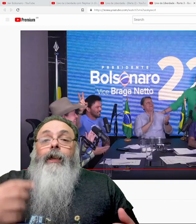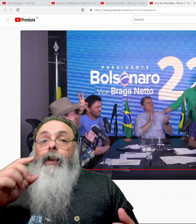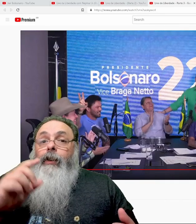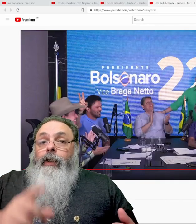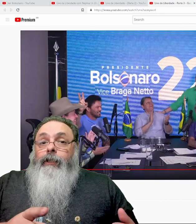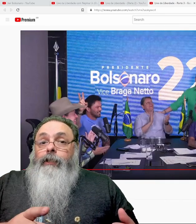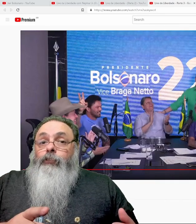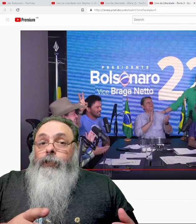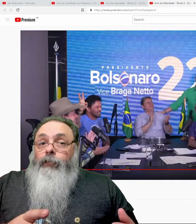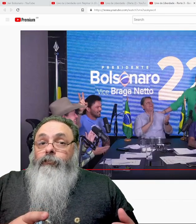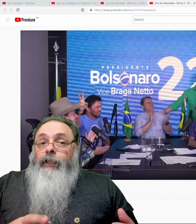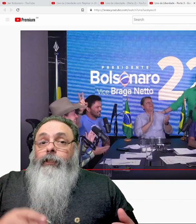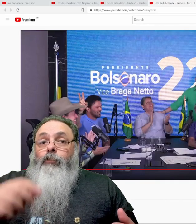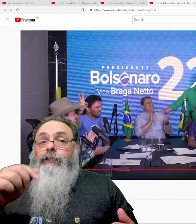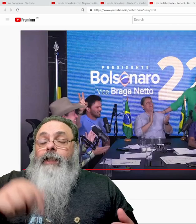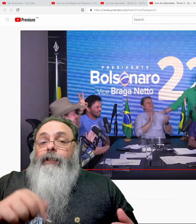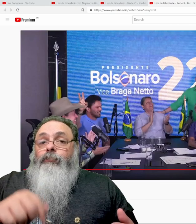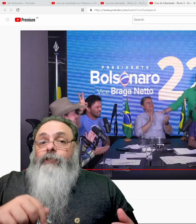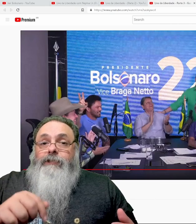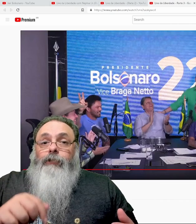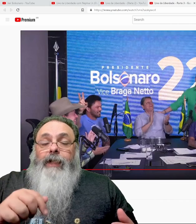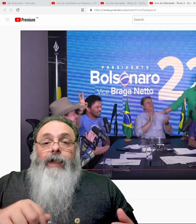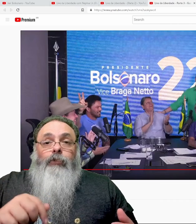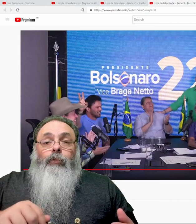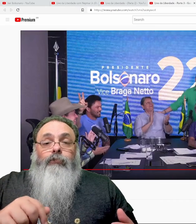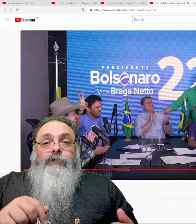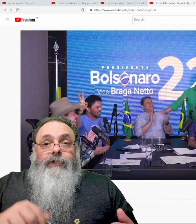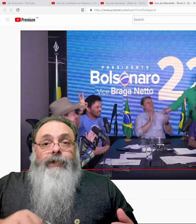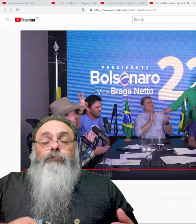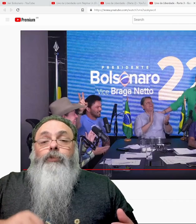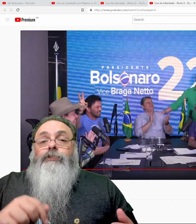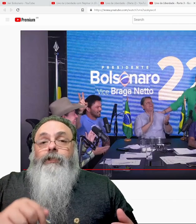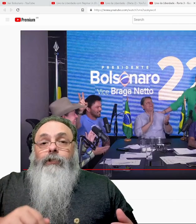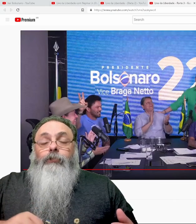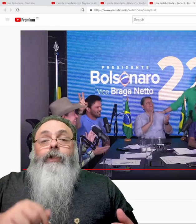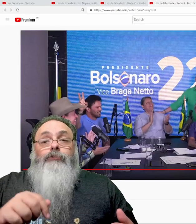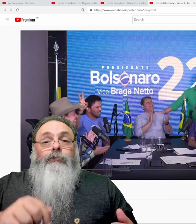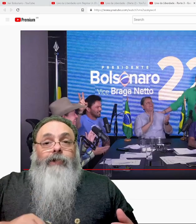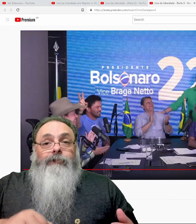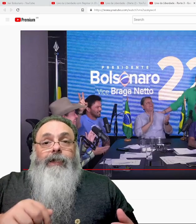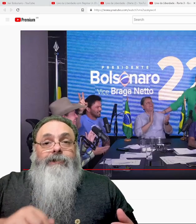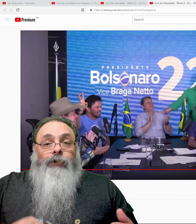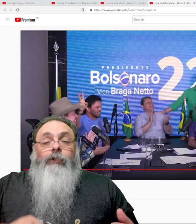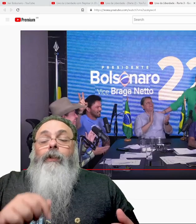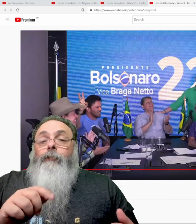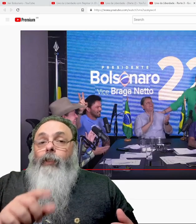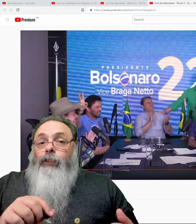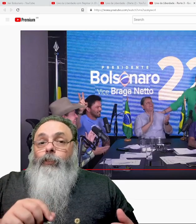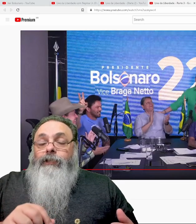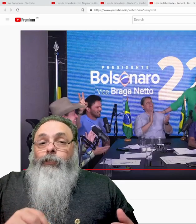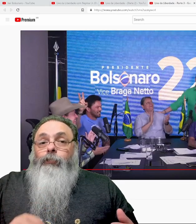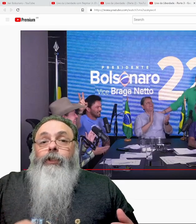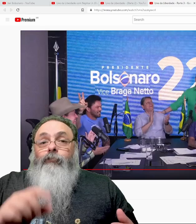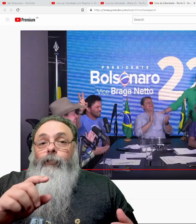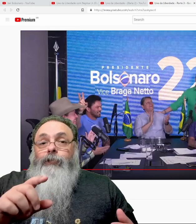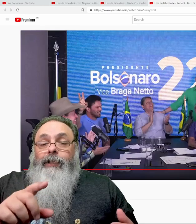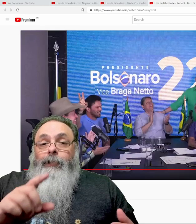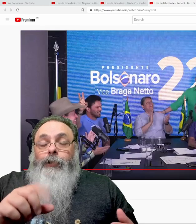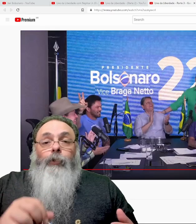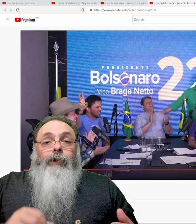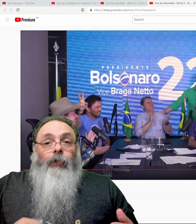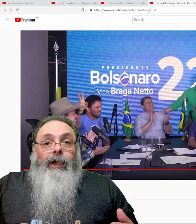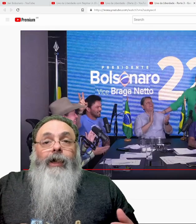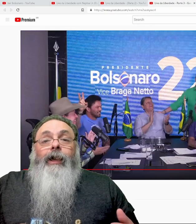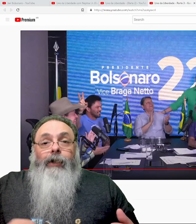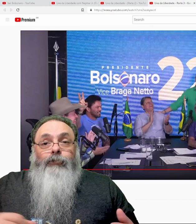semana hein Domingo que vem eu vou estar aqui fazendo live com vocês mostrando o resultado da eleição podem contar comigo vamos